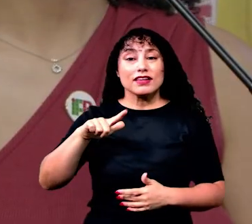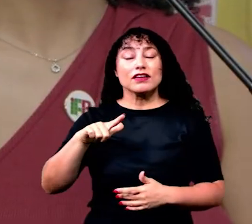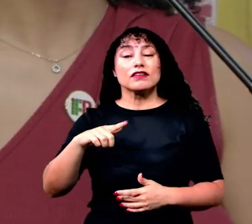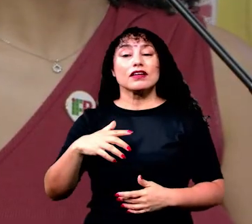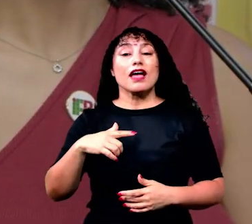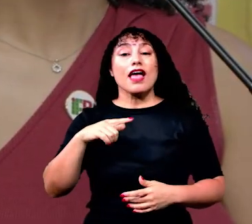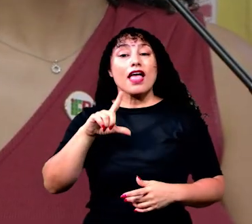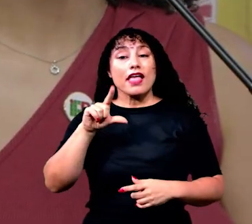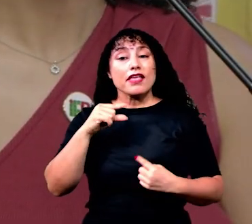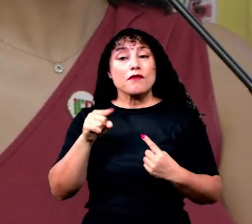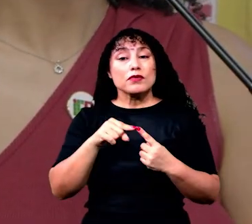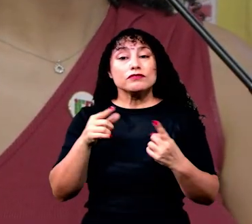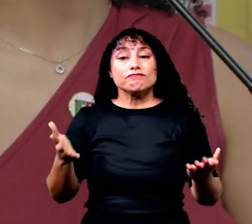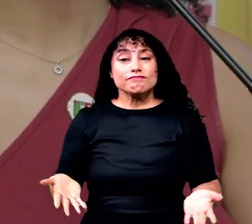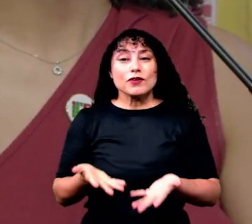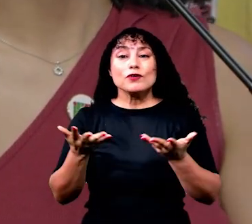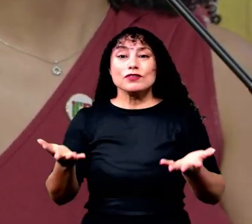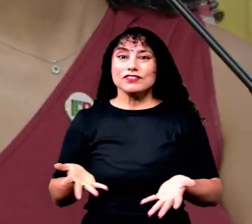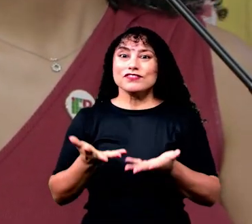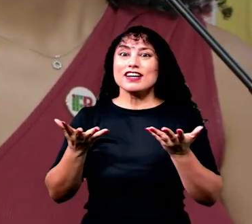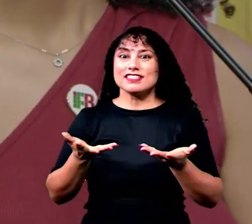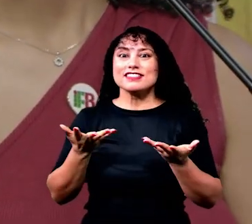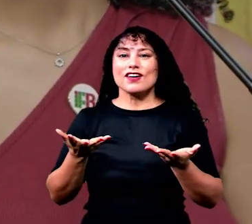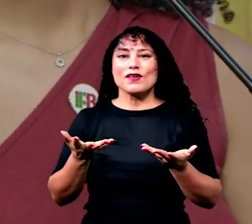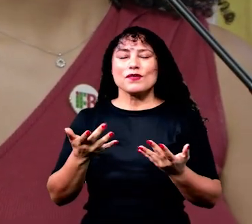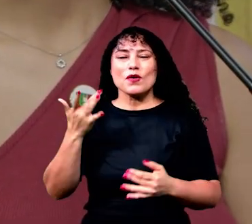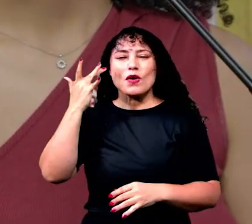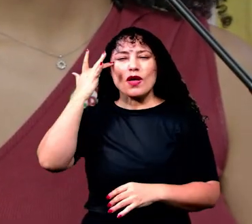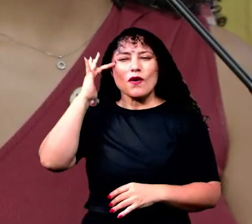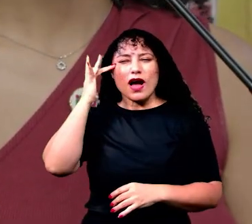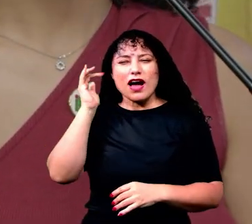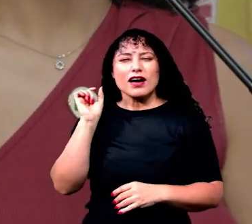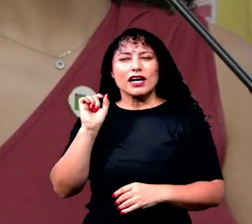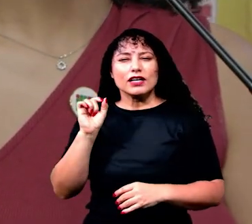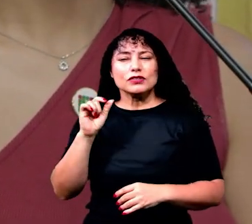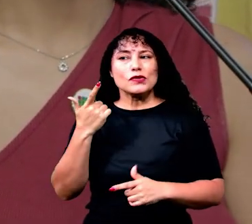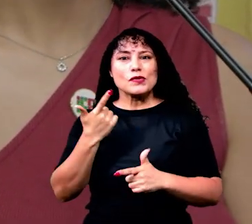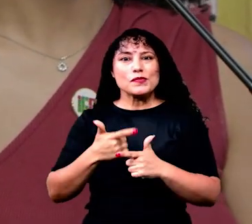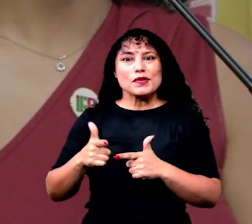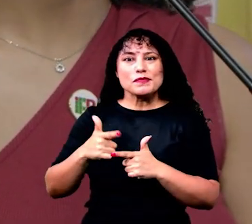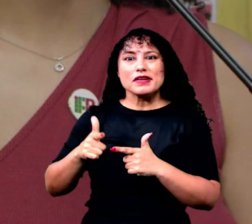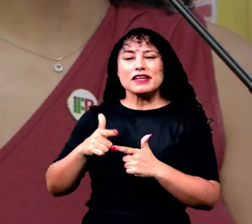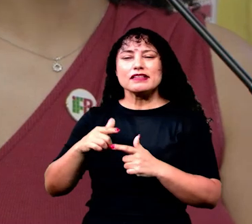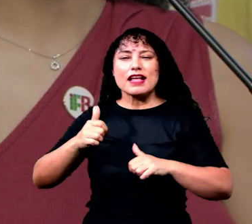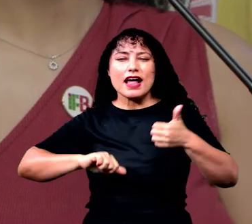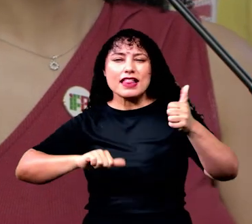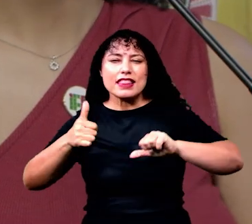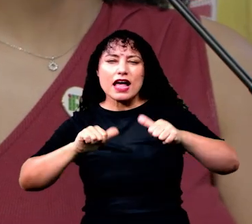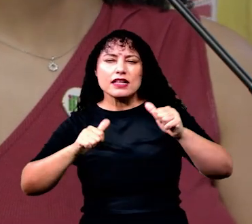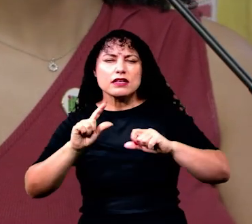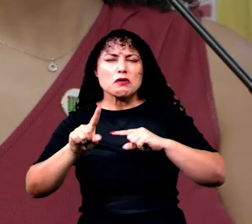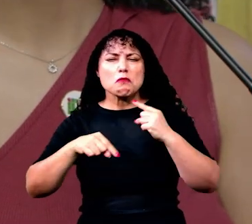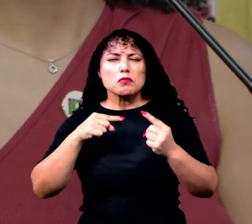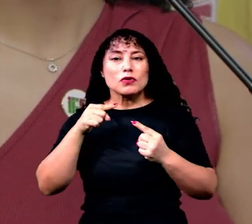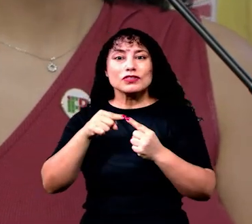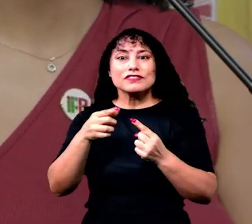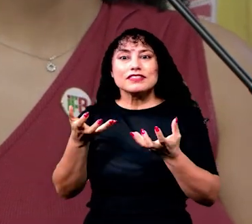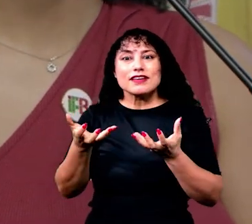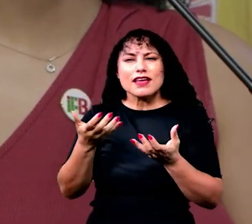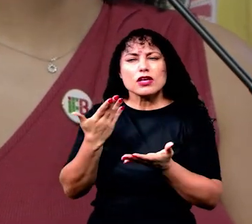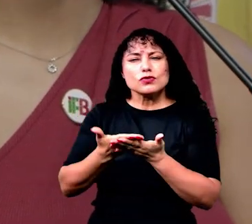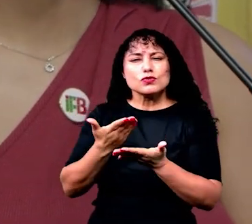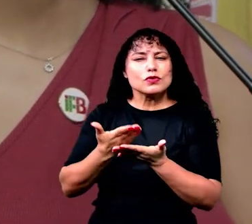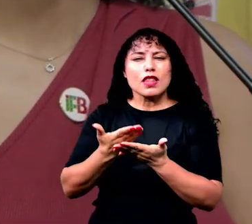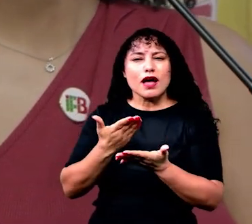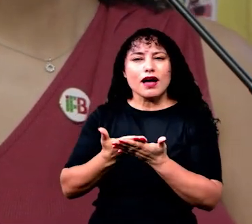tem muito a ver com a sua motivação com aquilo. E eu acho que, em primeiro momento, você tem que analisar o porquê que você